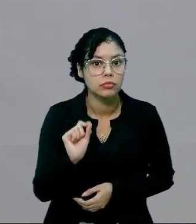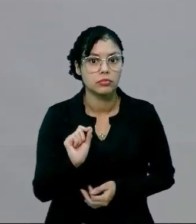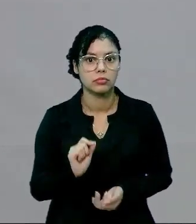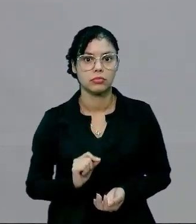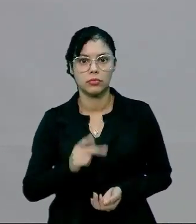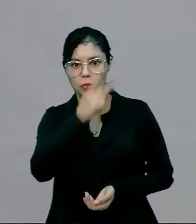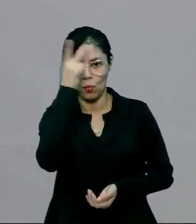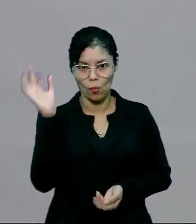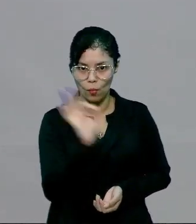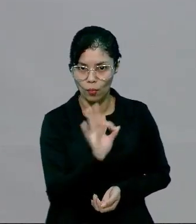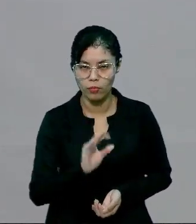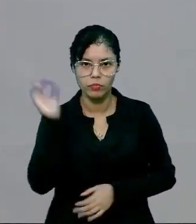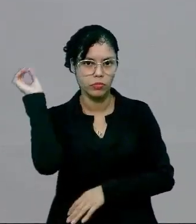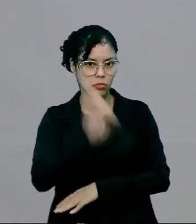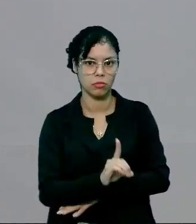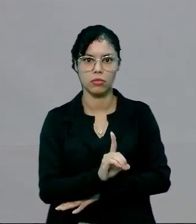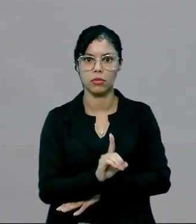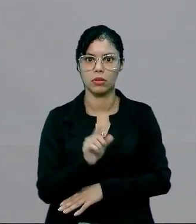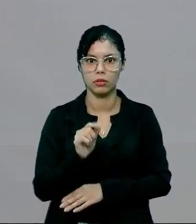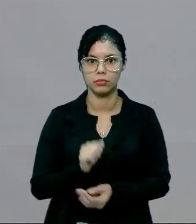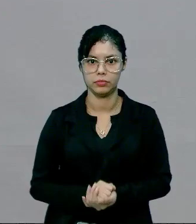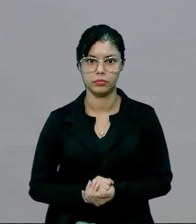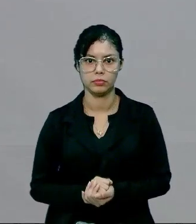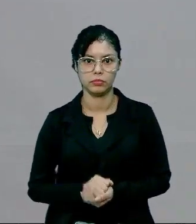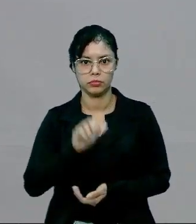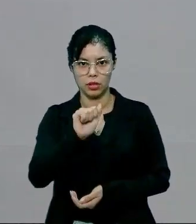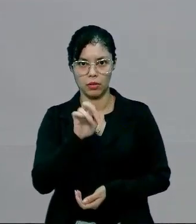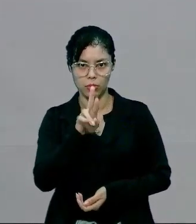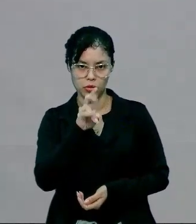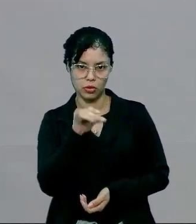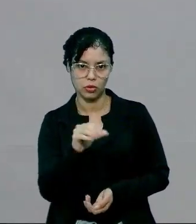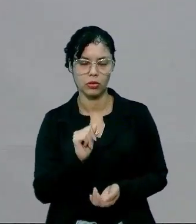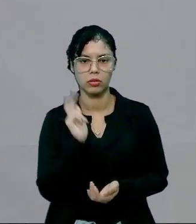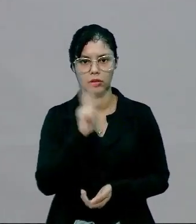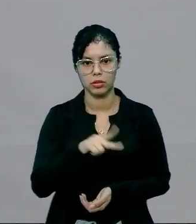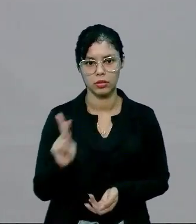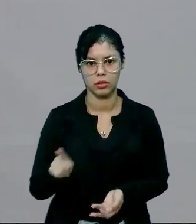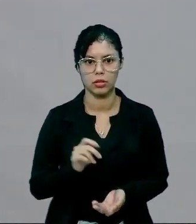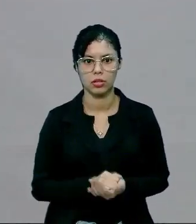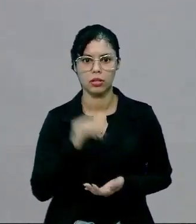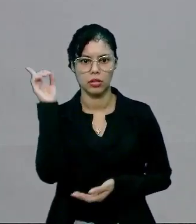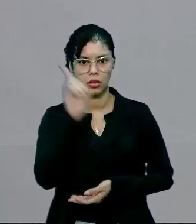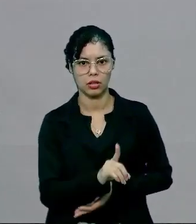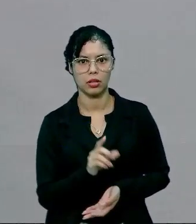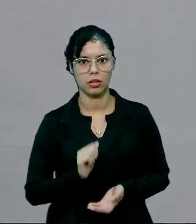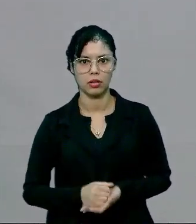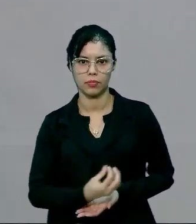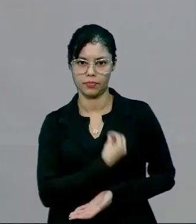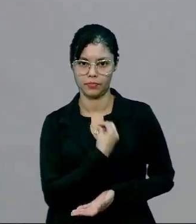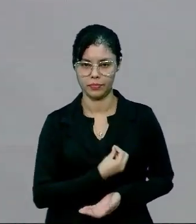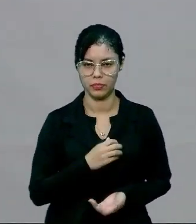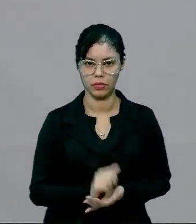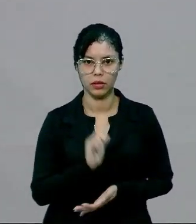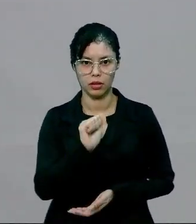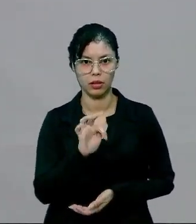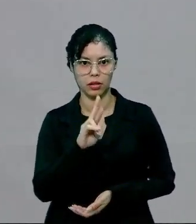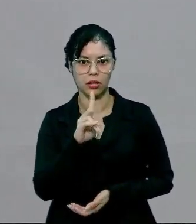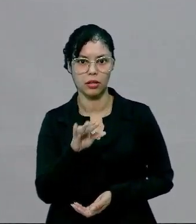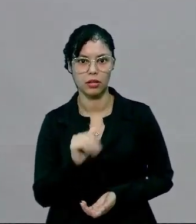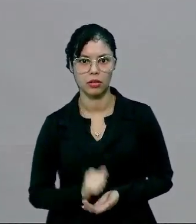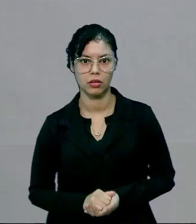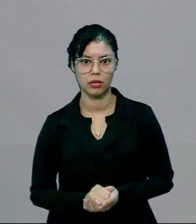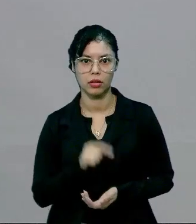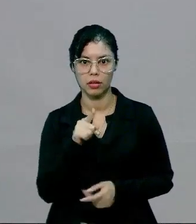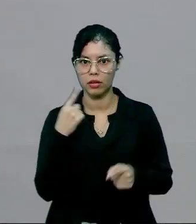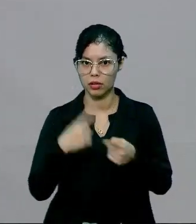que nenhum direito ele é absoluto. E, professora, o direito à vida, ele é absoluto?